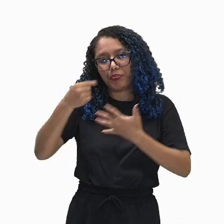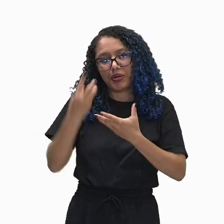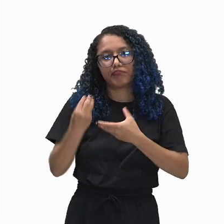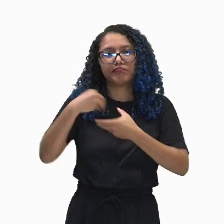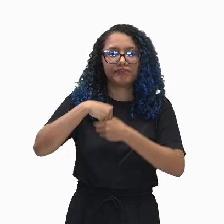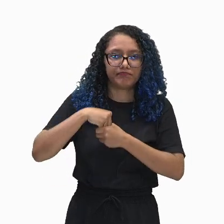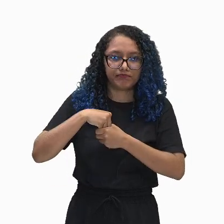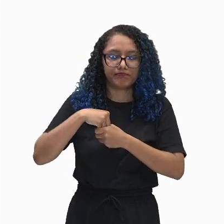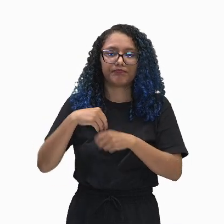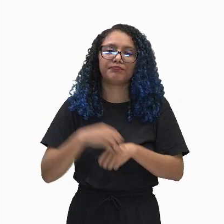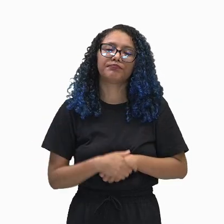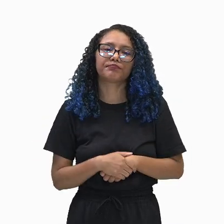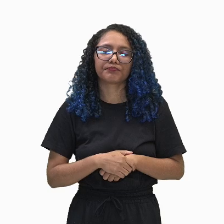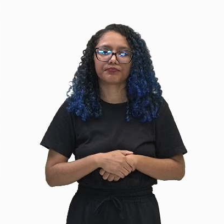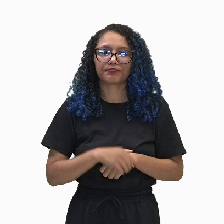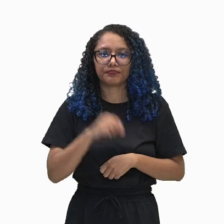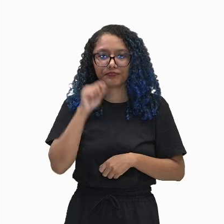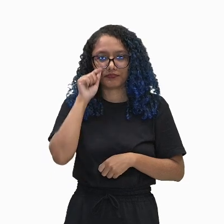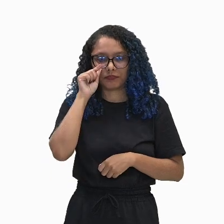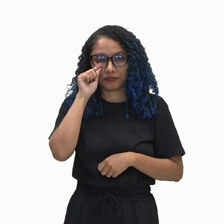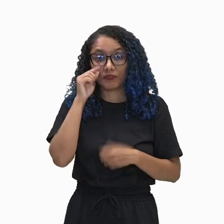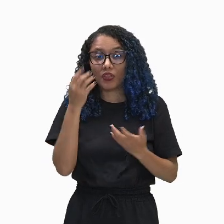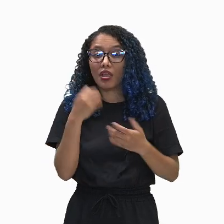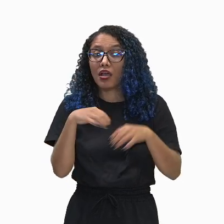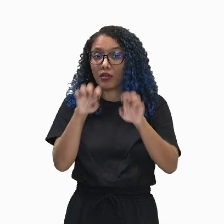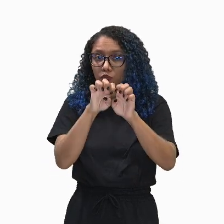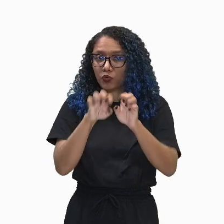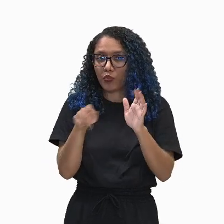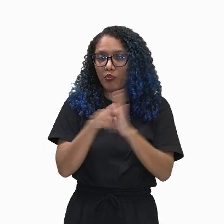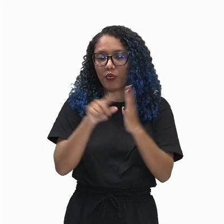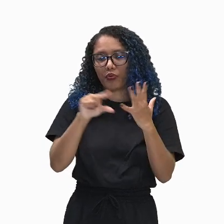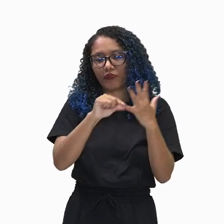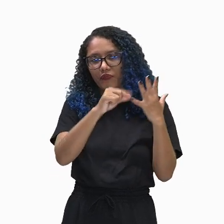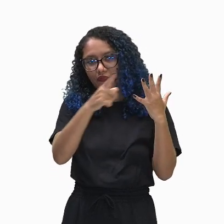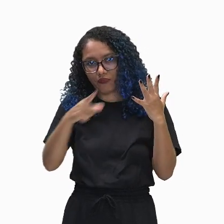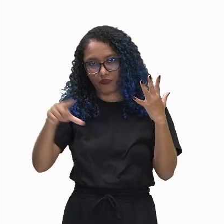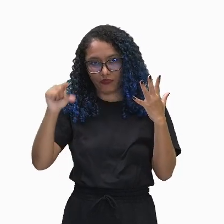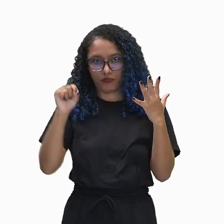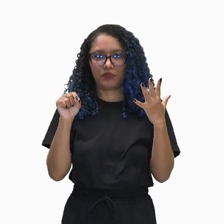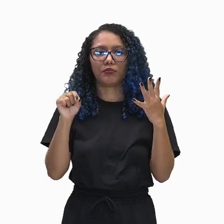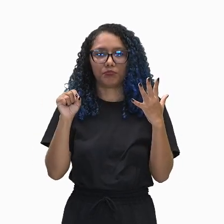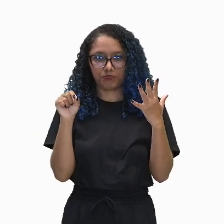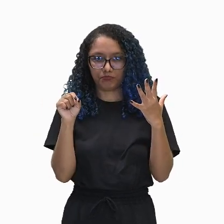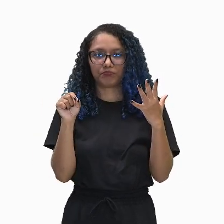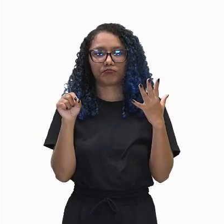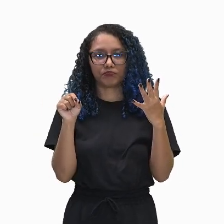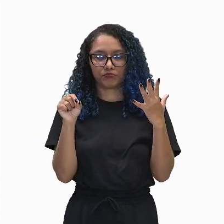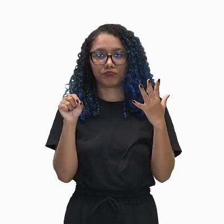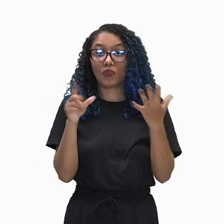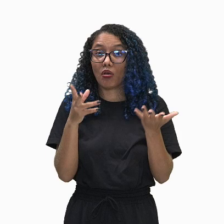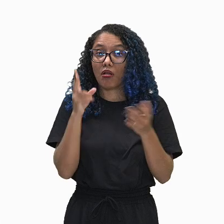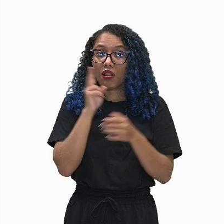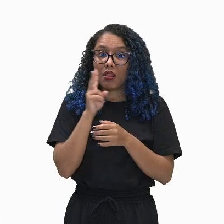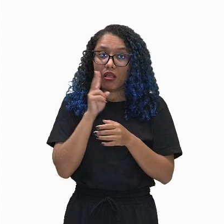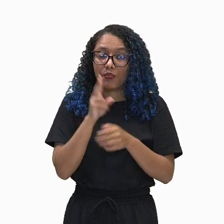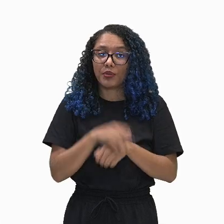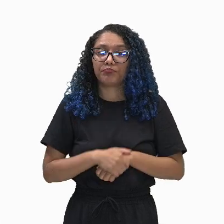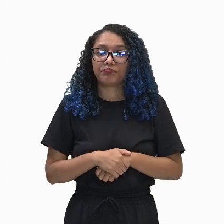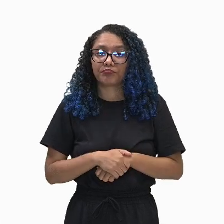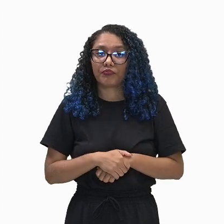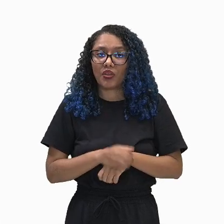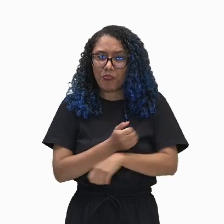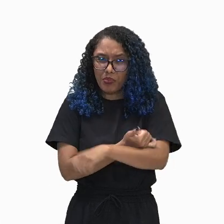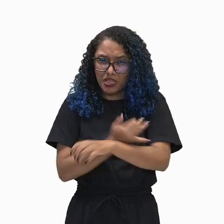internos. Os fatores internos são a estrutura da folha, lembrando aí que planta não é